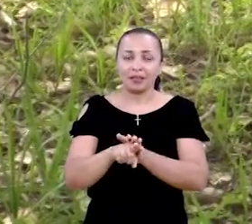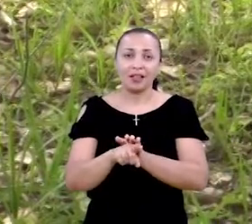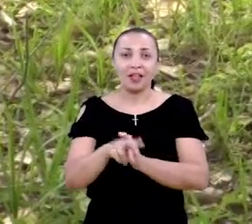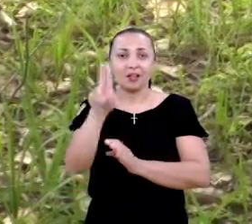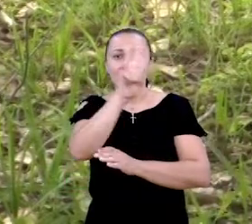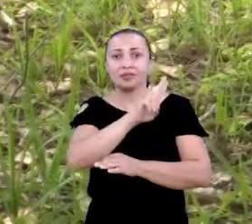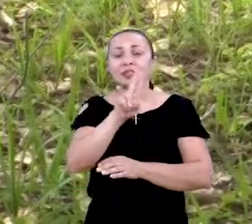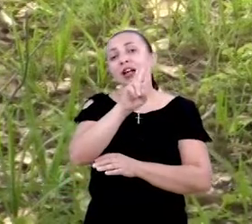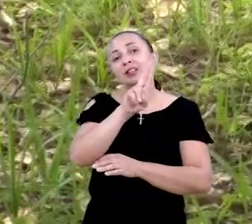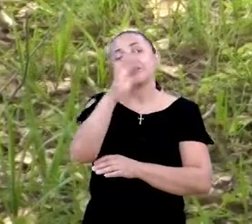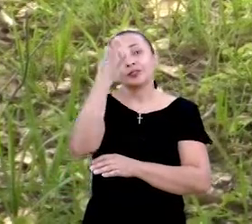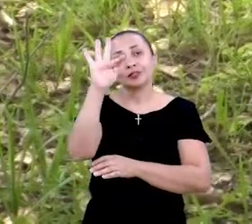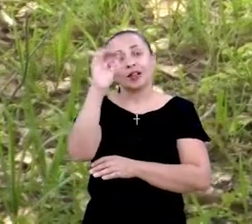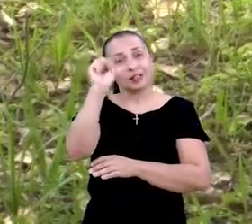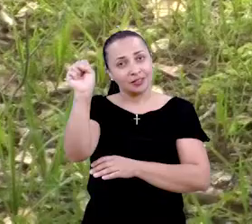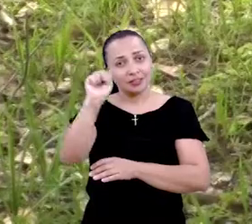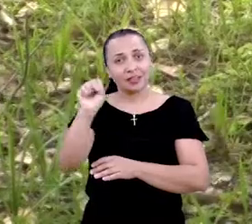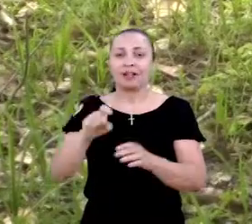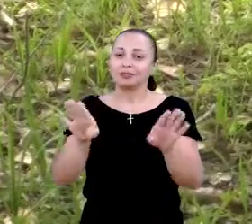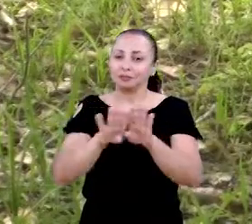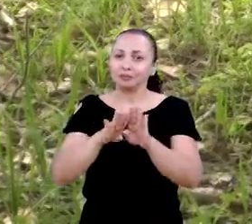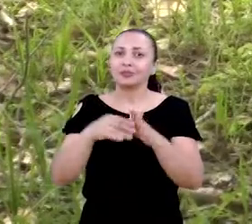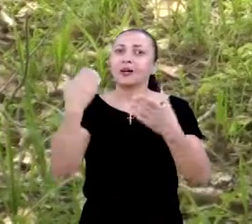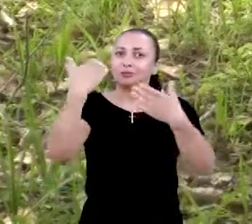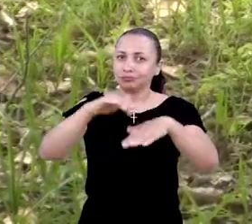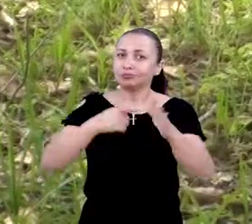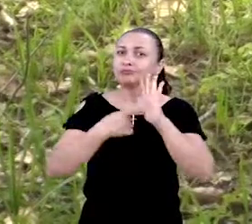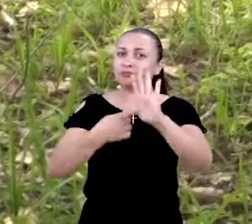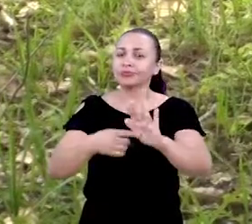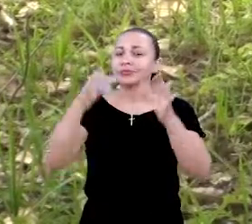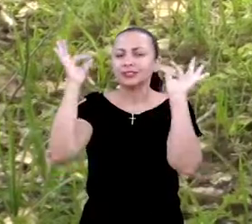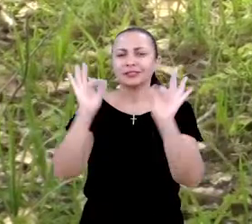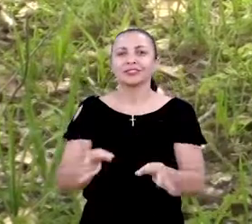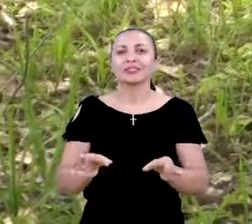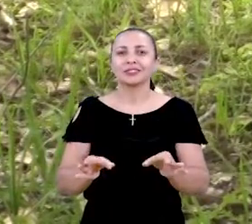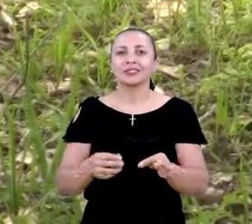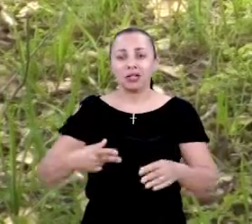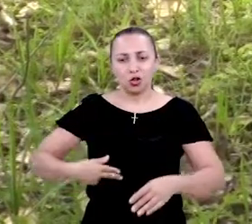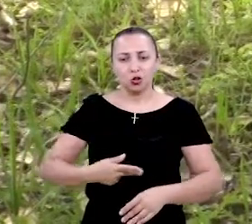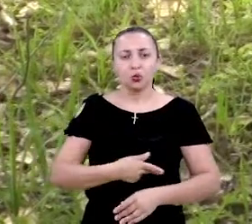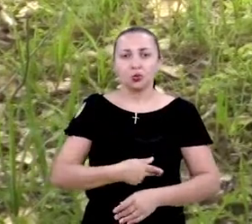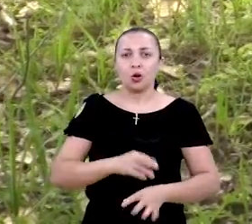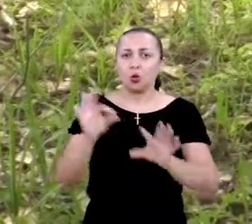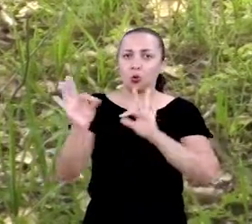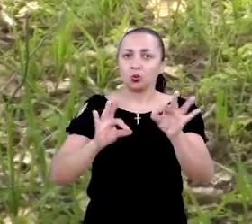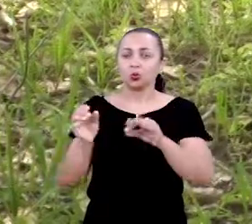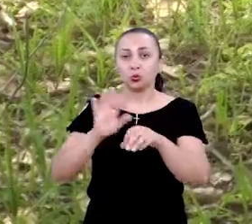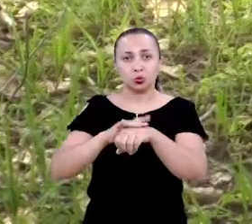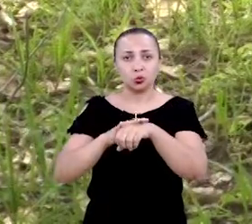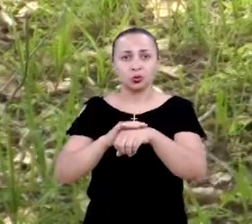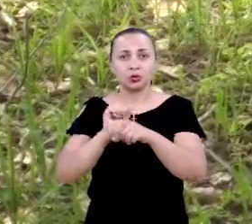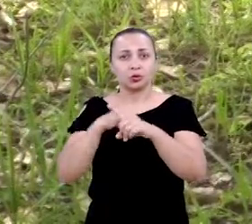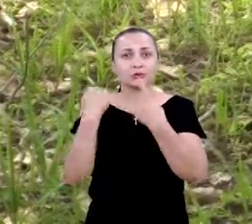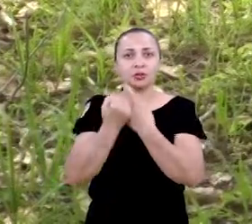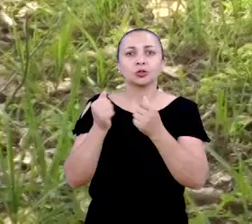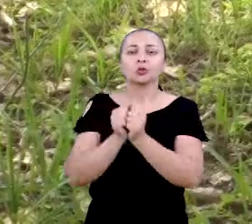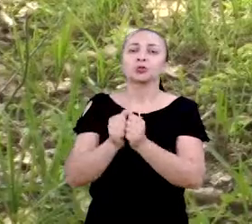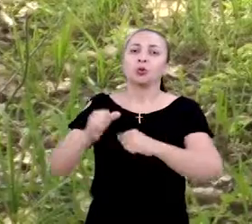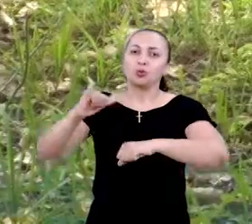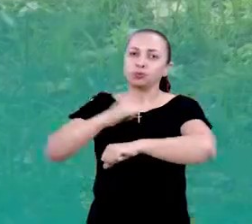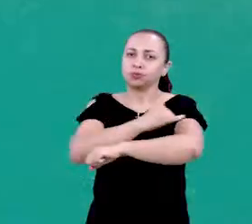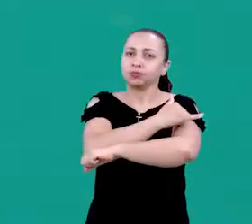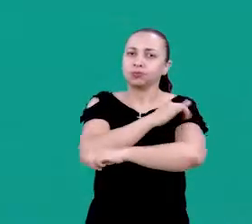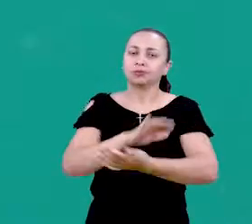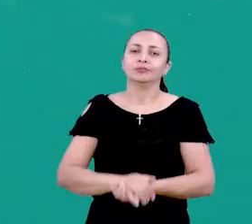de Sergipe também comprovou a eficiência da cirurgia bariátrica no controle de doenças associadas à